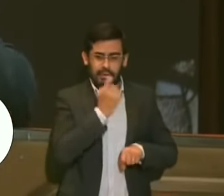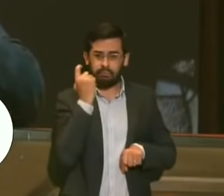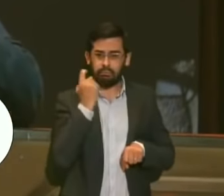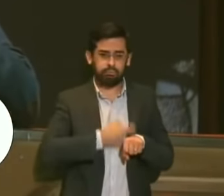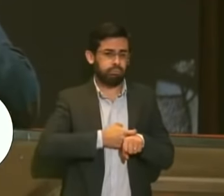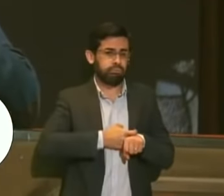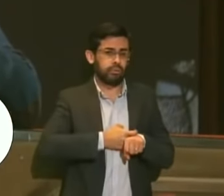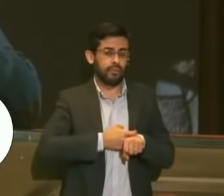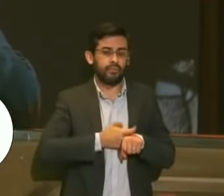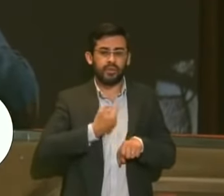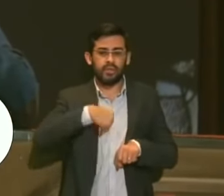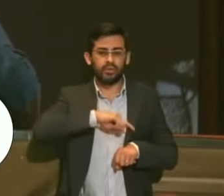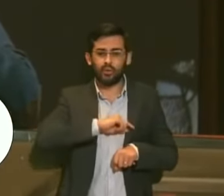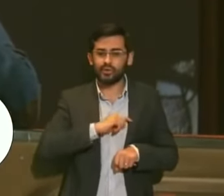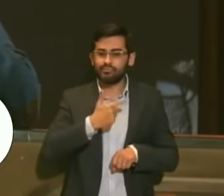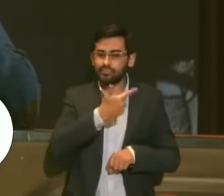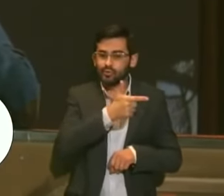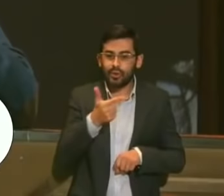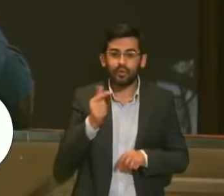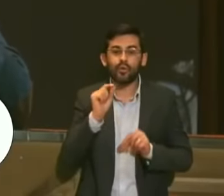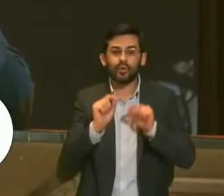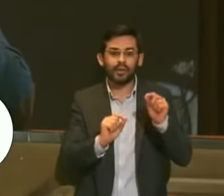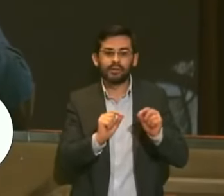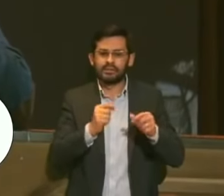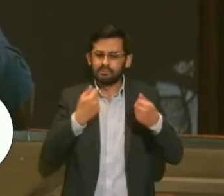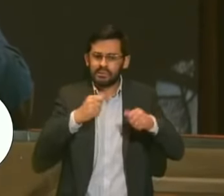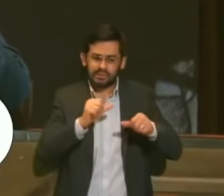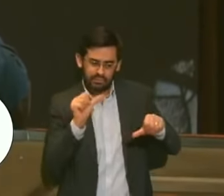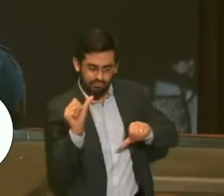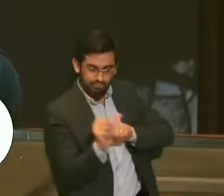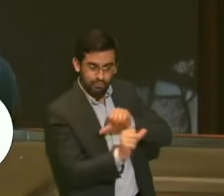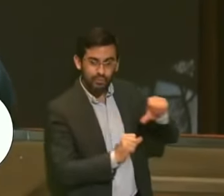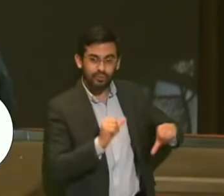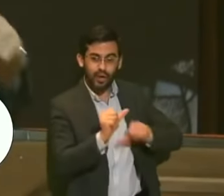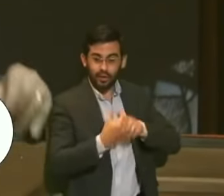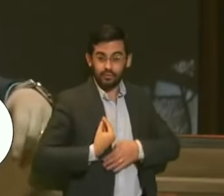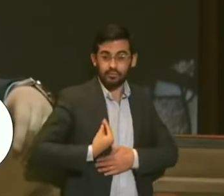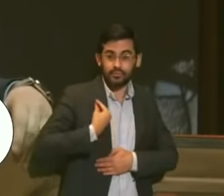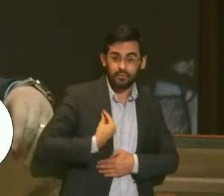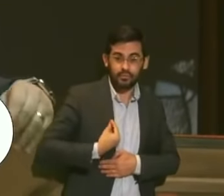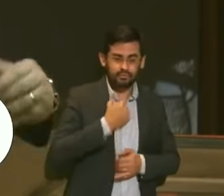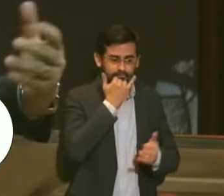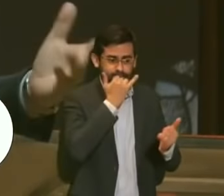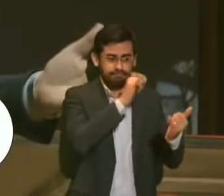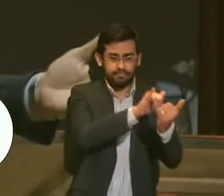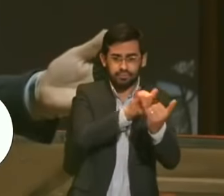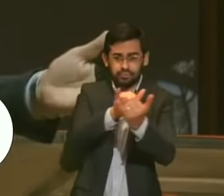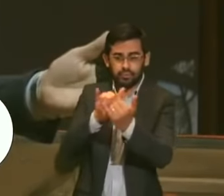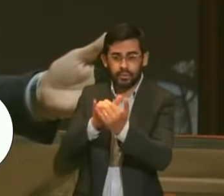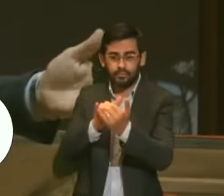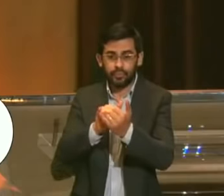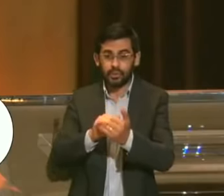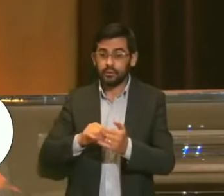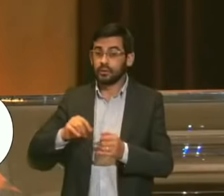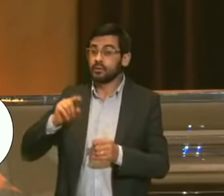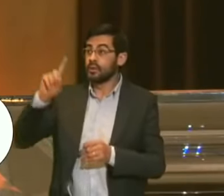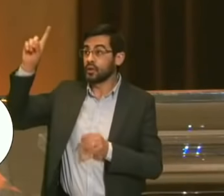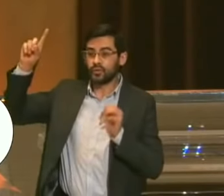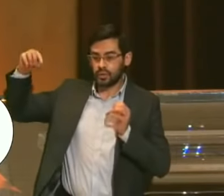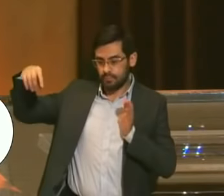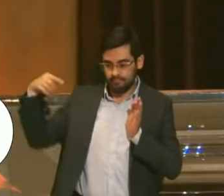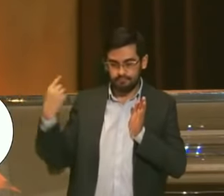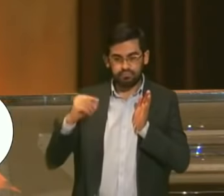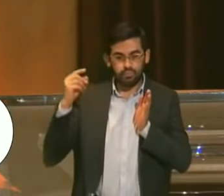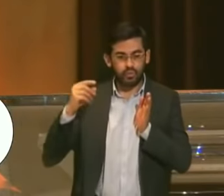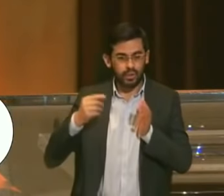coração e a gente não lida com essas coisas que precisam ser acertadas na nossa vida, Deus tem que nos disciplinar, como